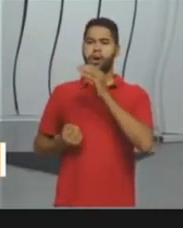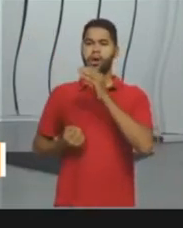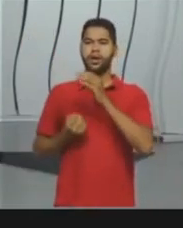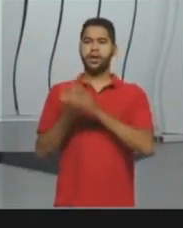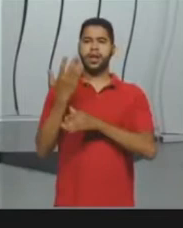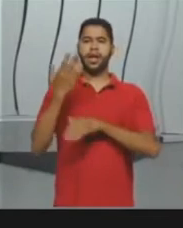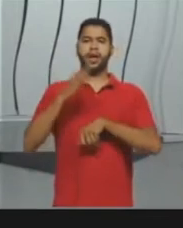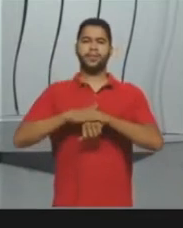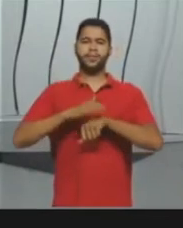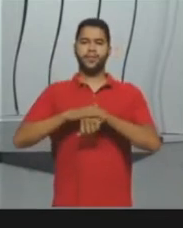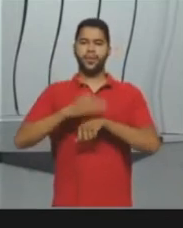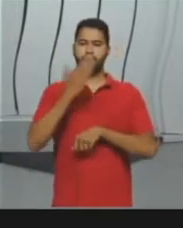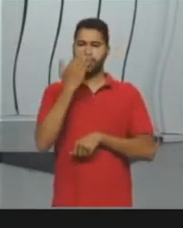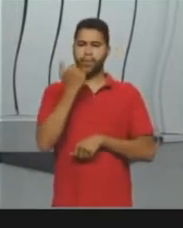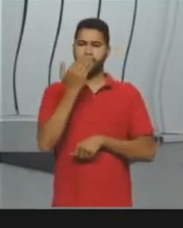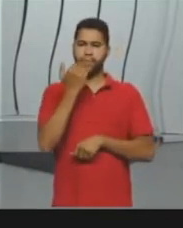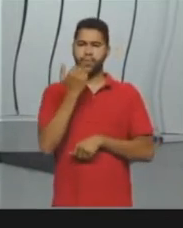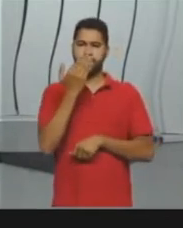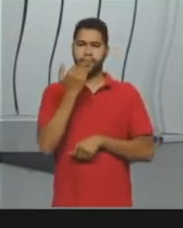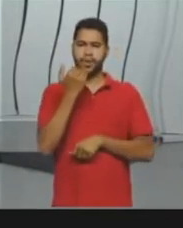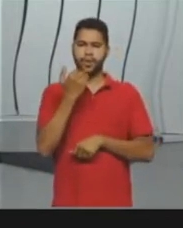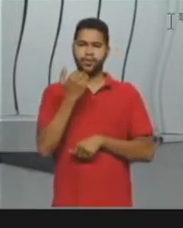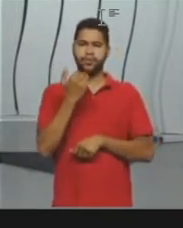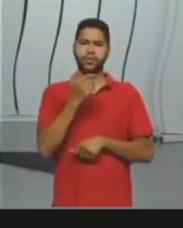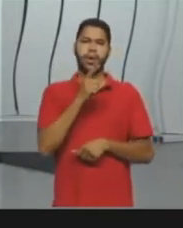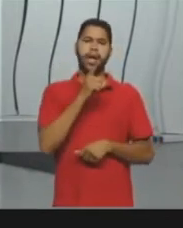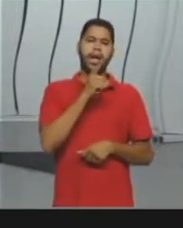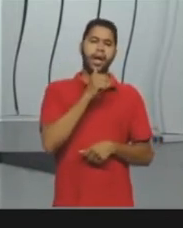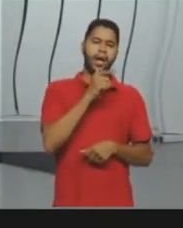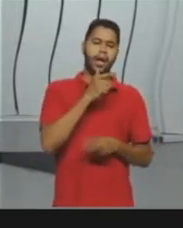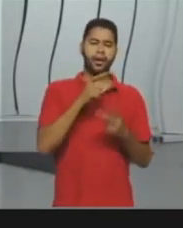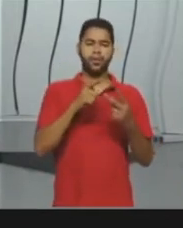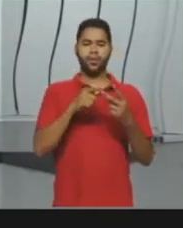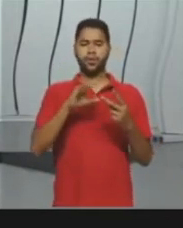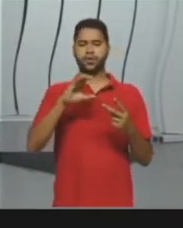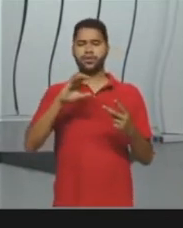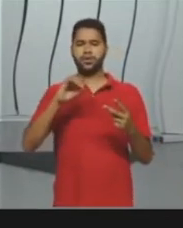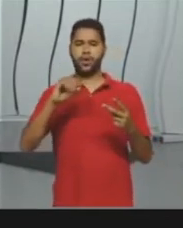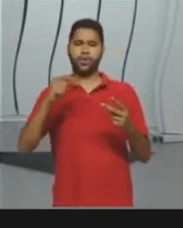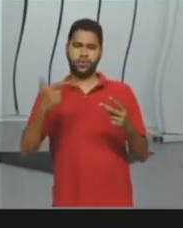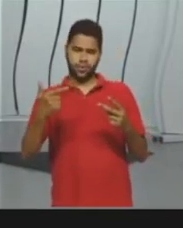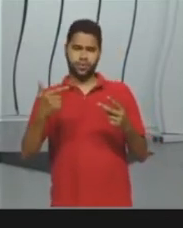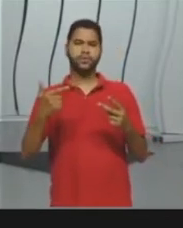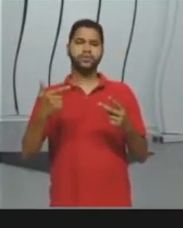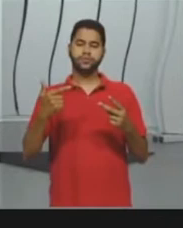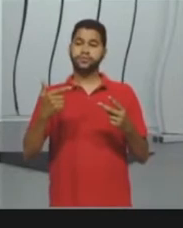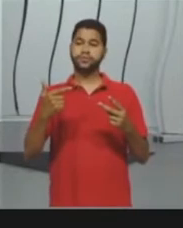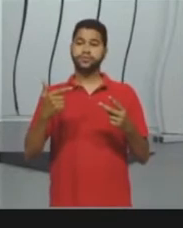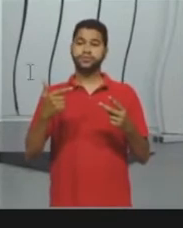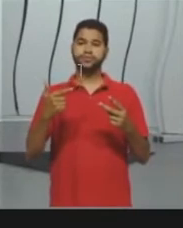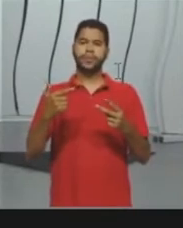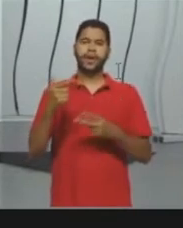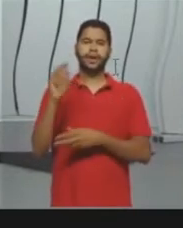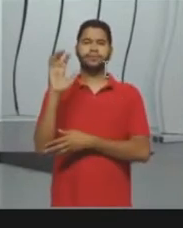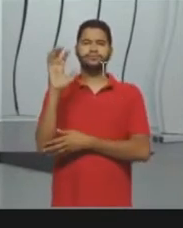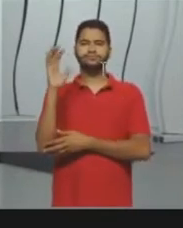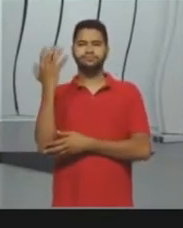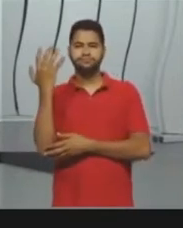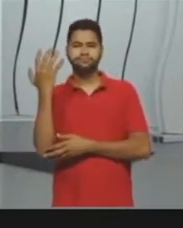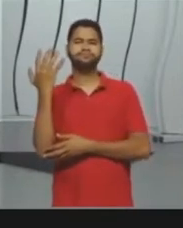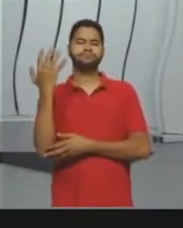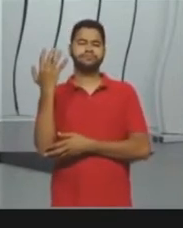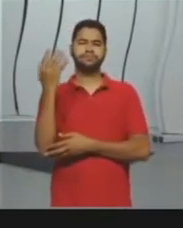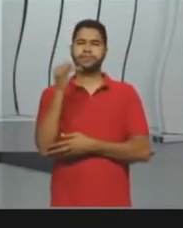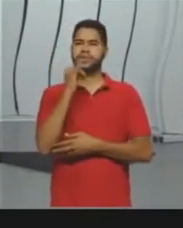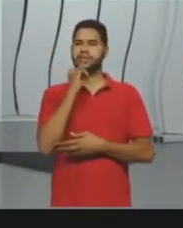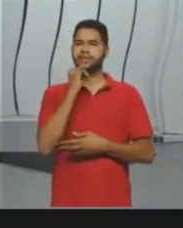basicamente água e gás carbônico. As plantas e as algas são os melhores exemplos. Então, quando a gente tem